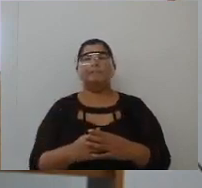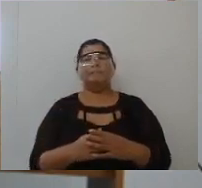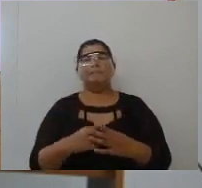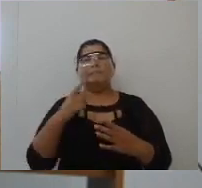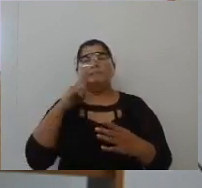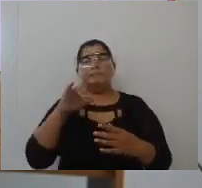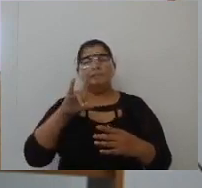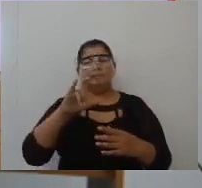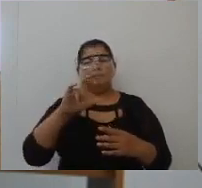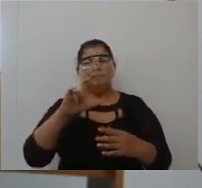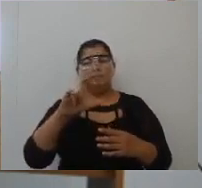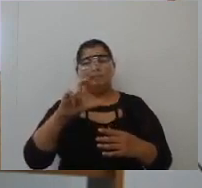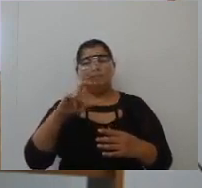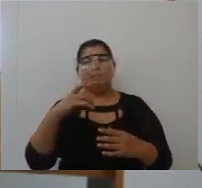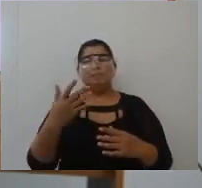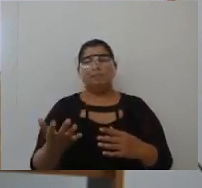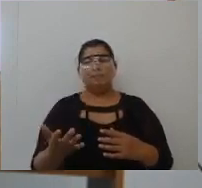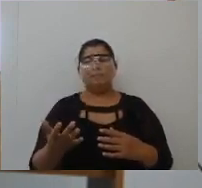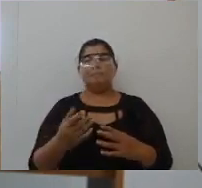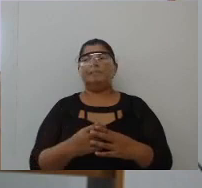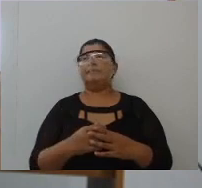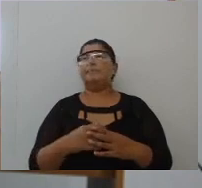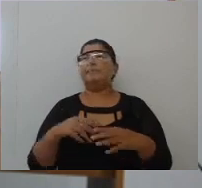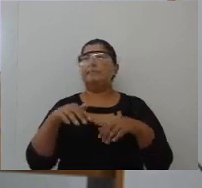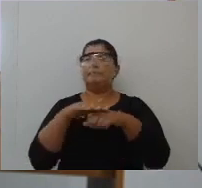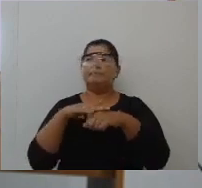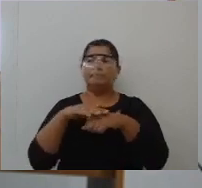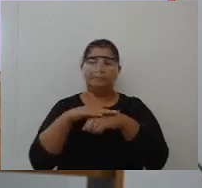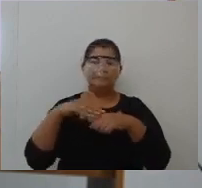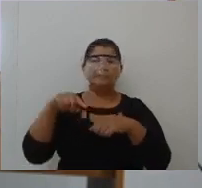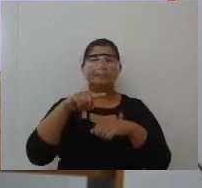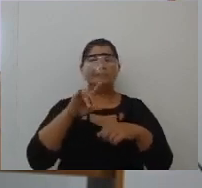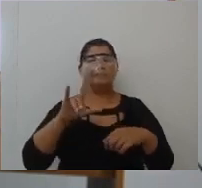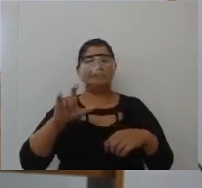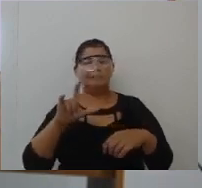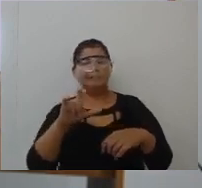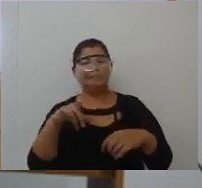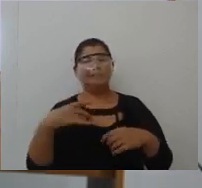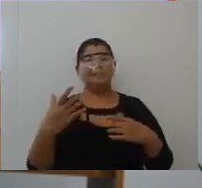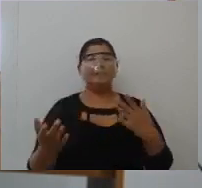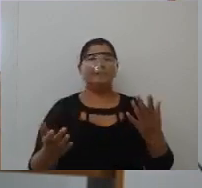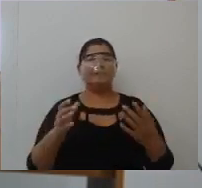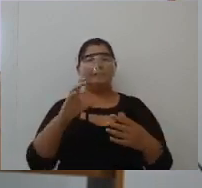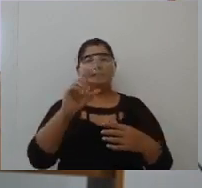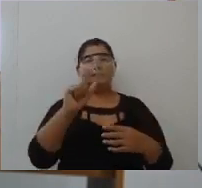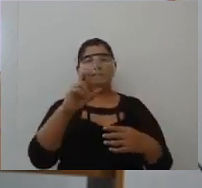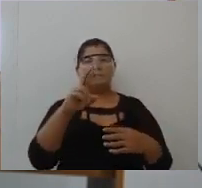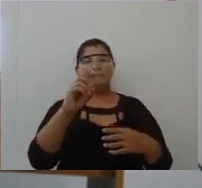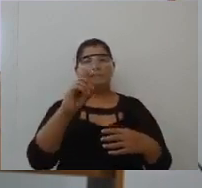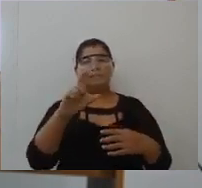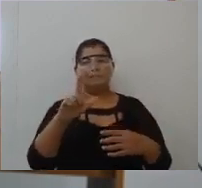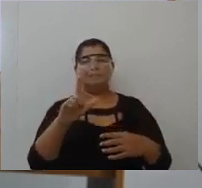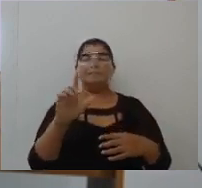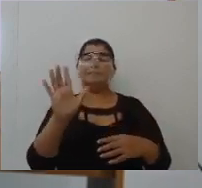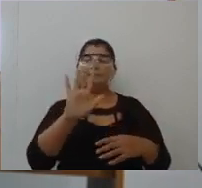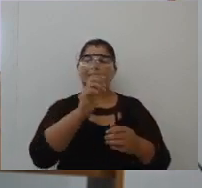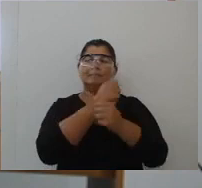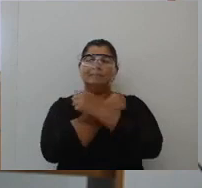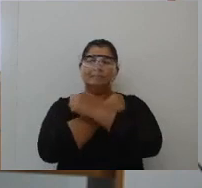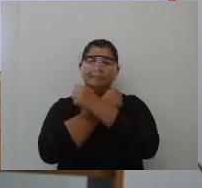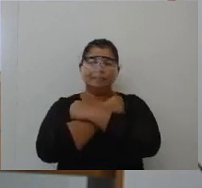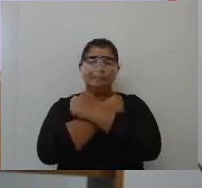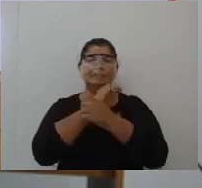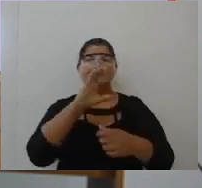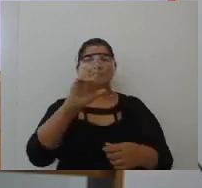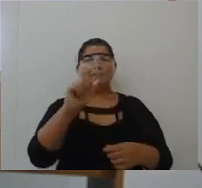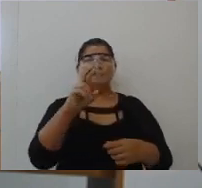mim. Chegou. Deixa eu falar aqui com o pessoal. Oi, Carol Maria. Um abraço para você,